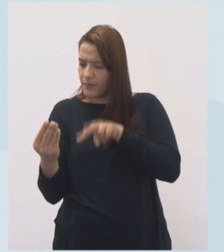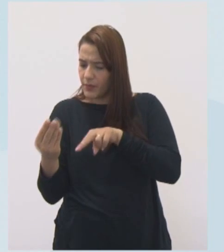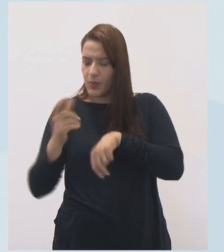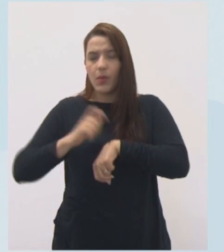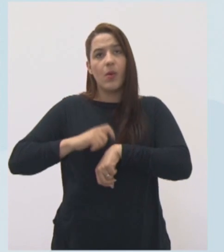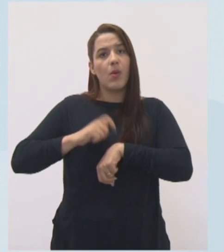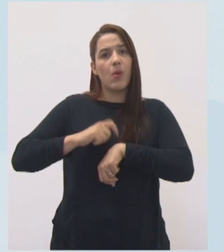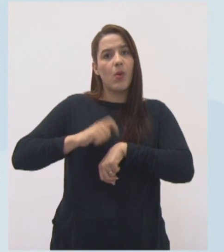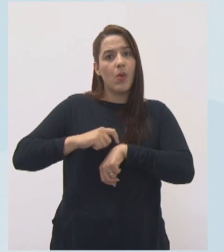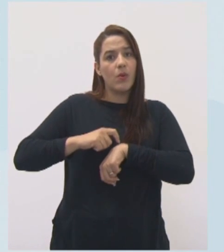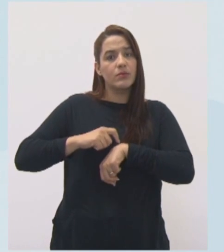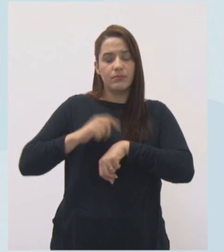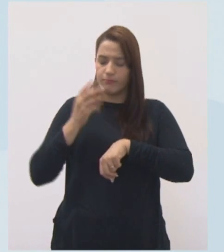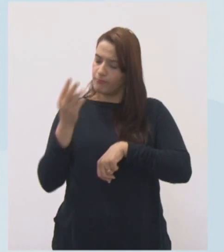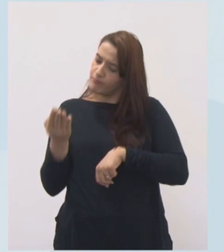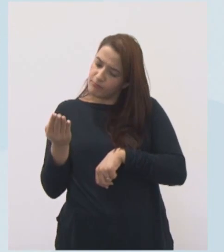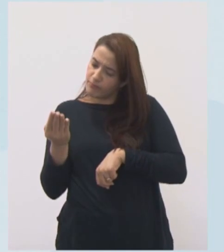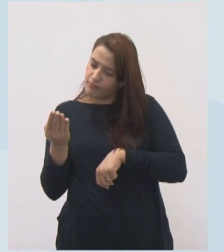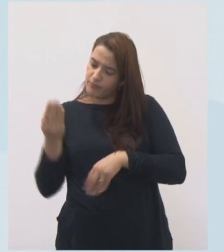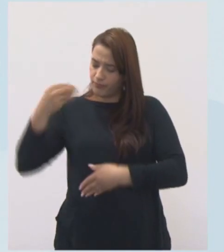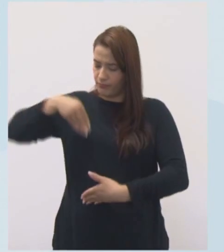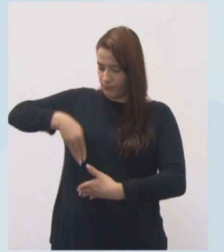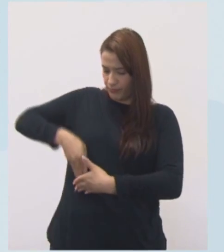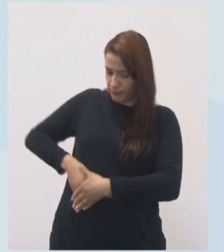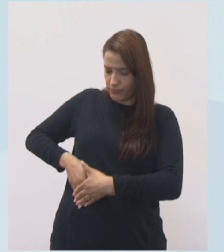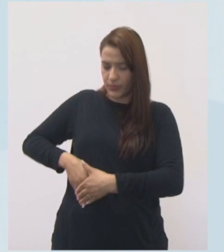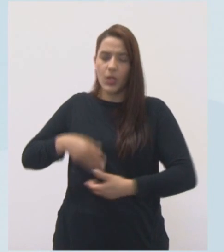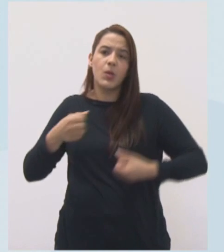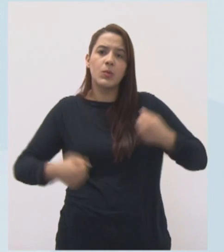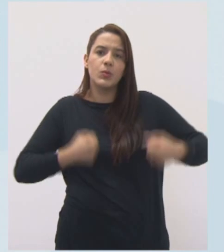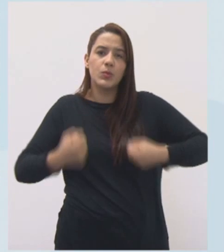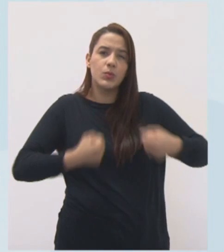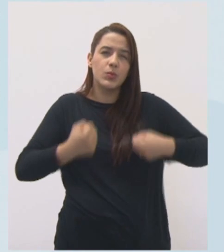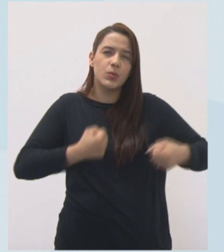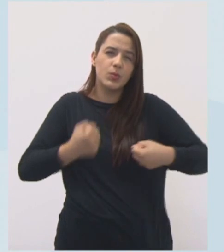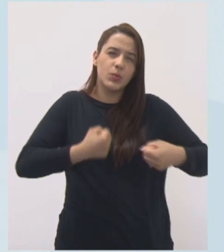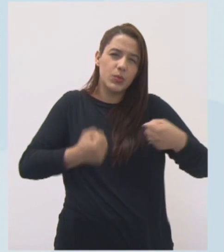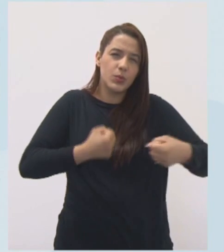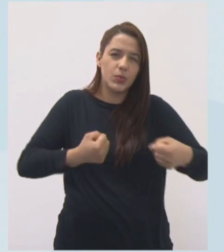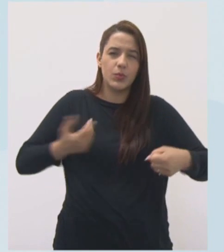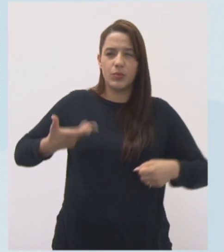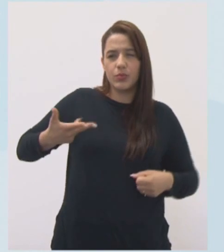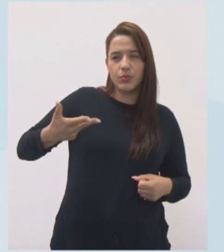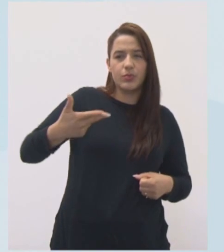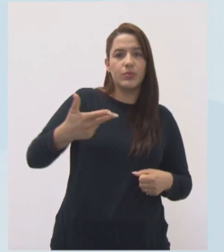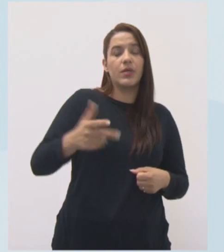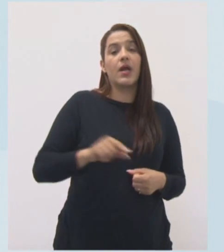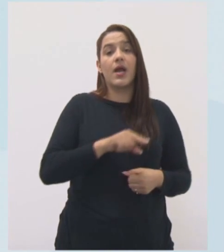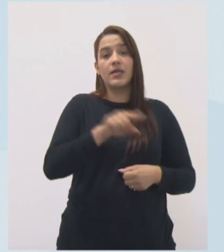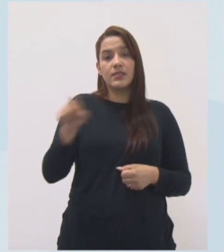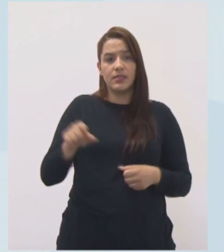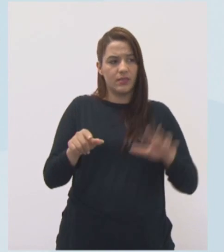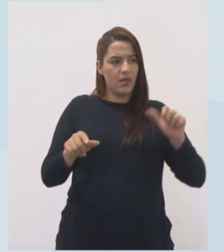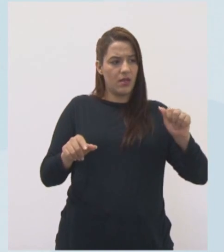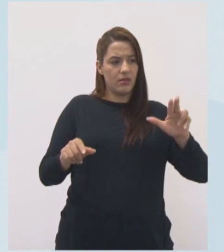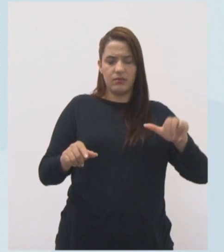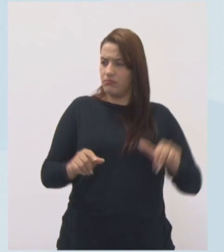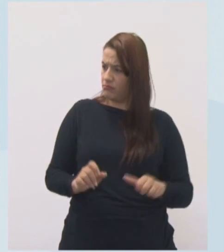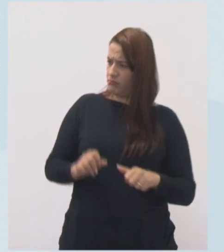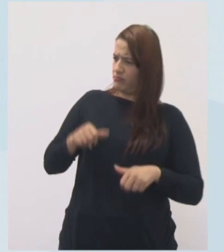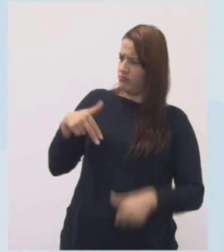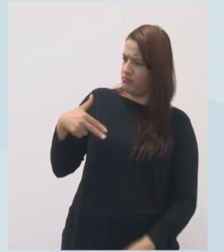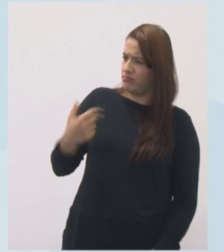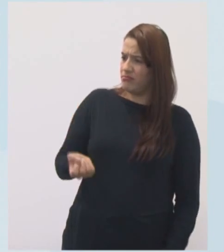colete, olhou as horas e depois continuou seu caminho a toda pressa, Alice levantou-se.